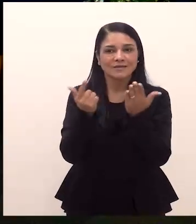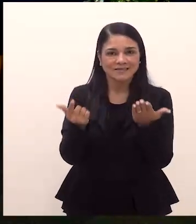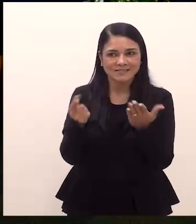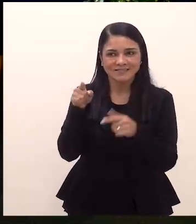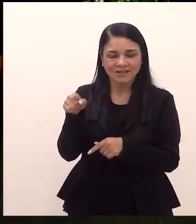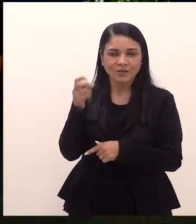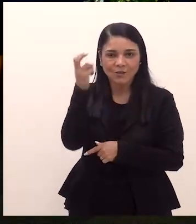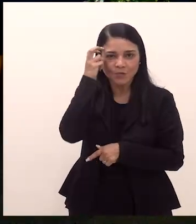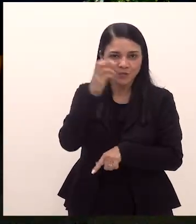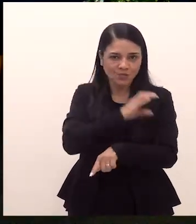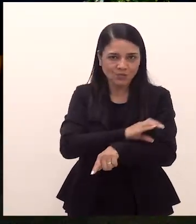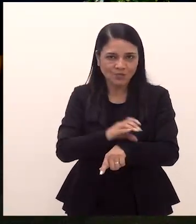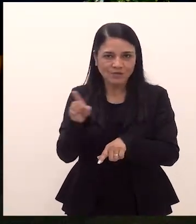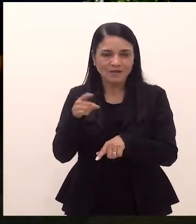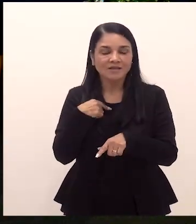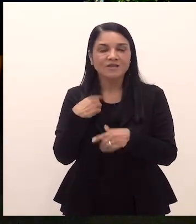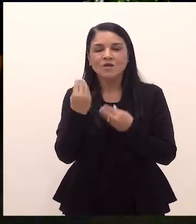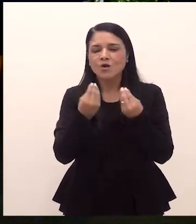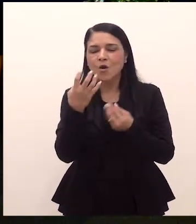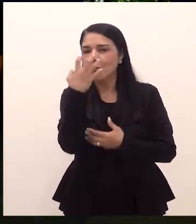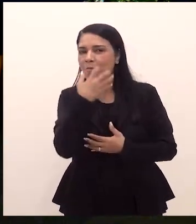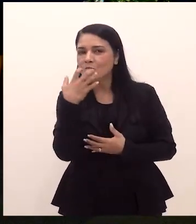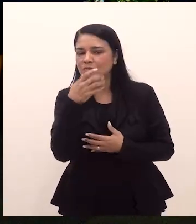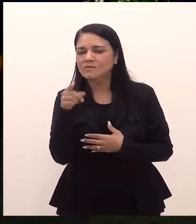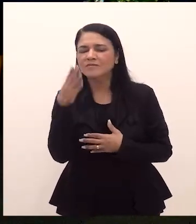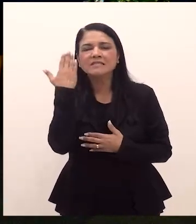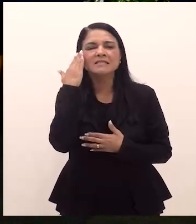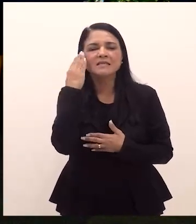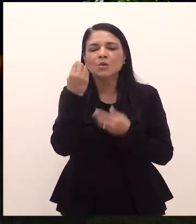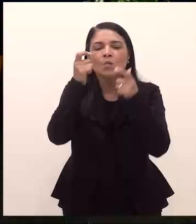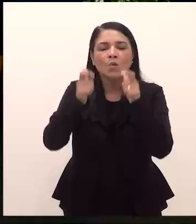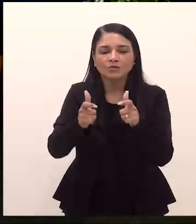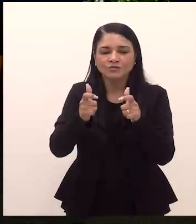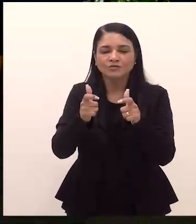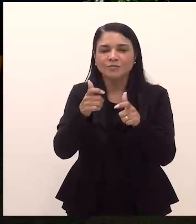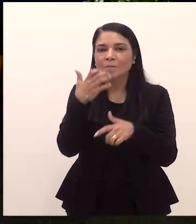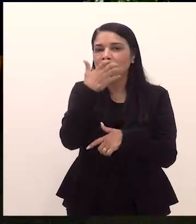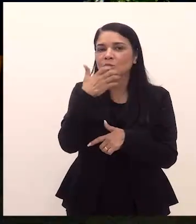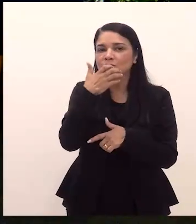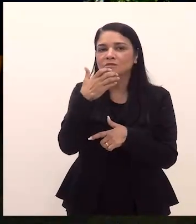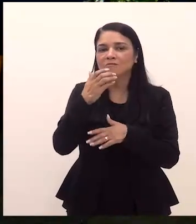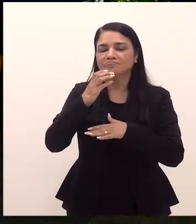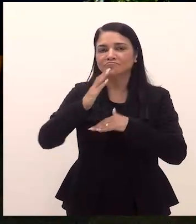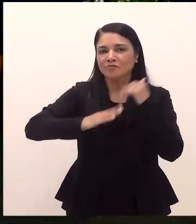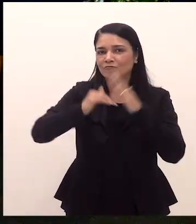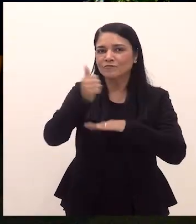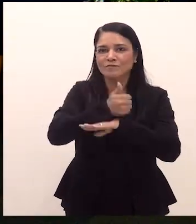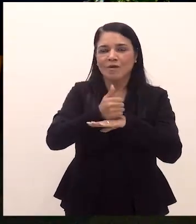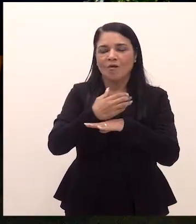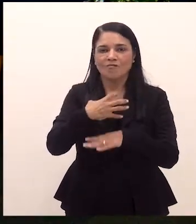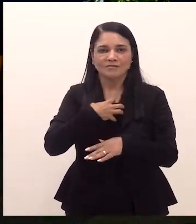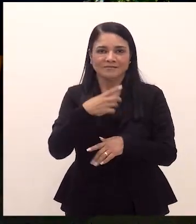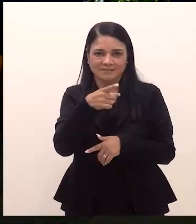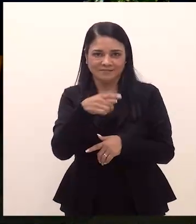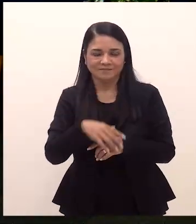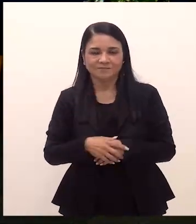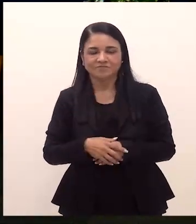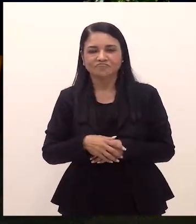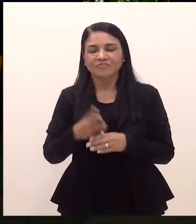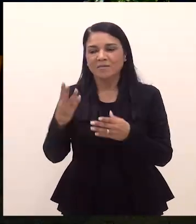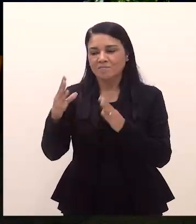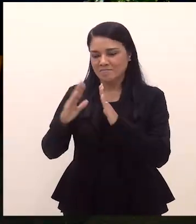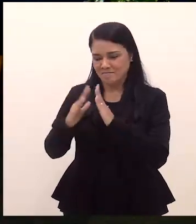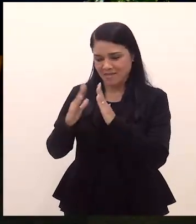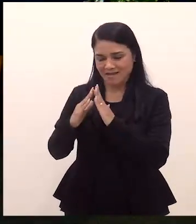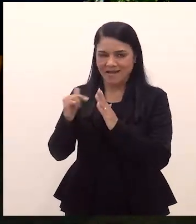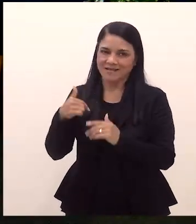e que foi para a história da música. Aonde e quando você entendeu que música era o teu caminho? Bom, minha influência vem dentro de